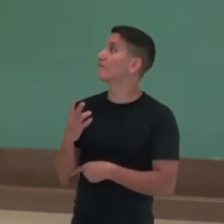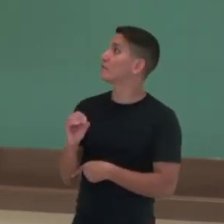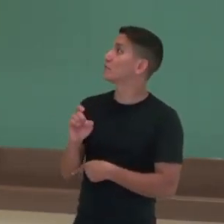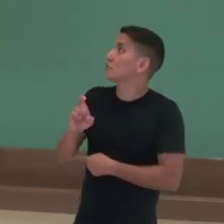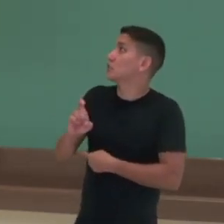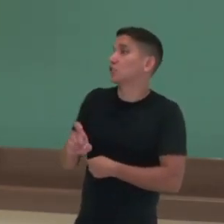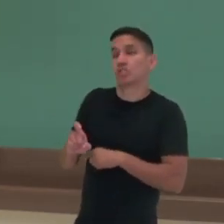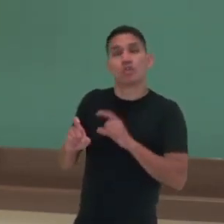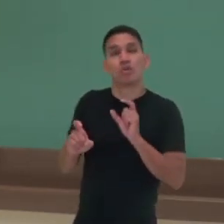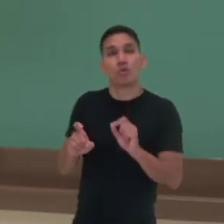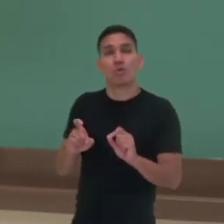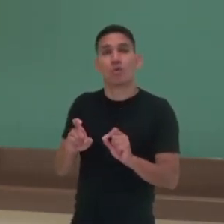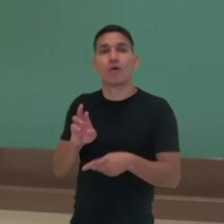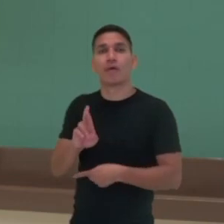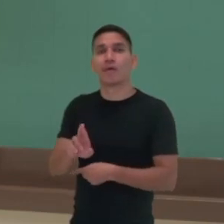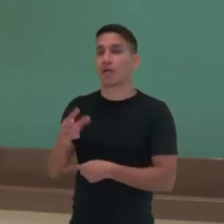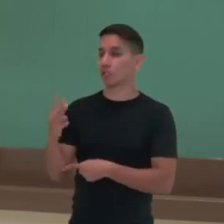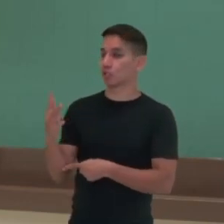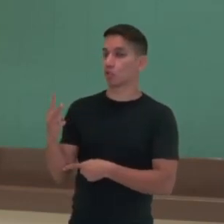20x é igual a